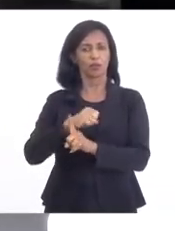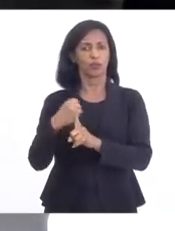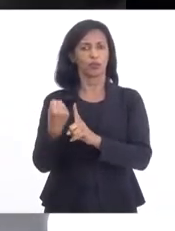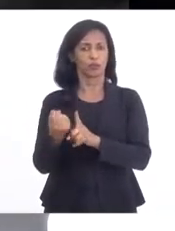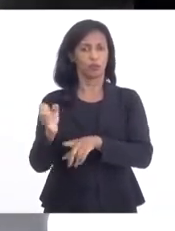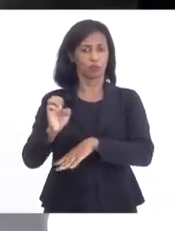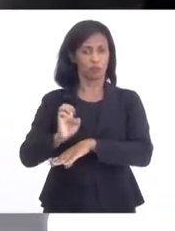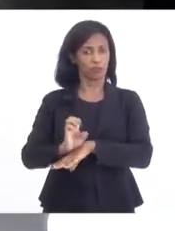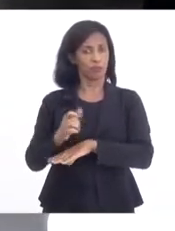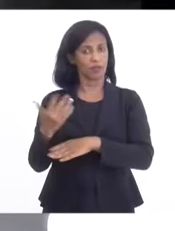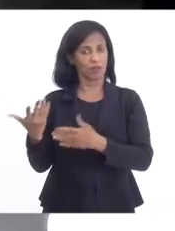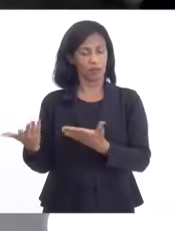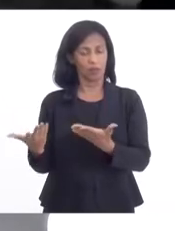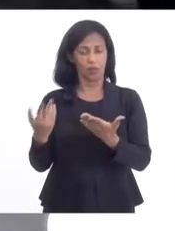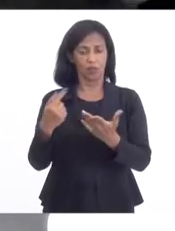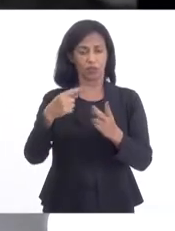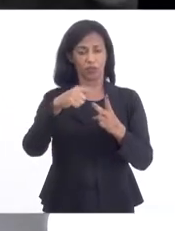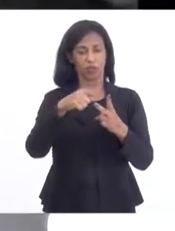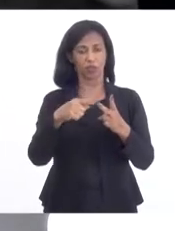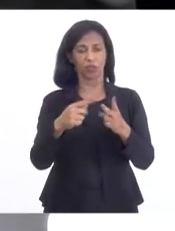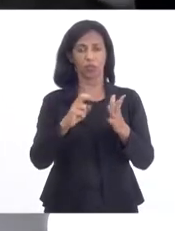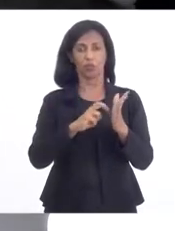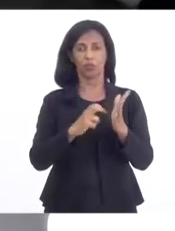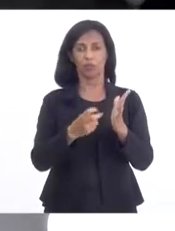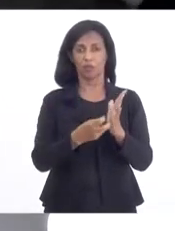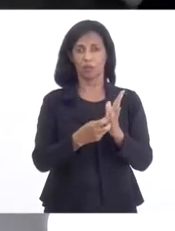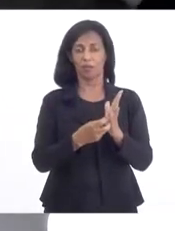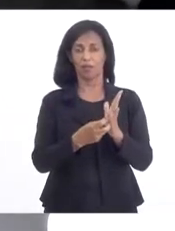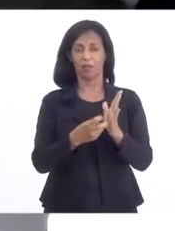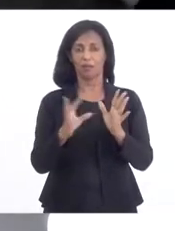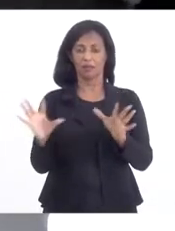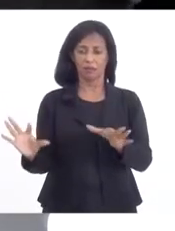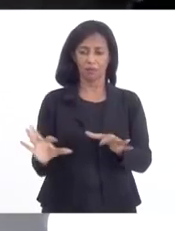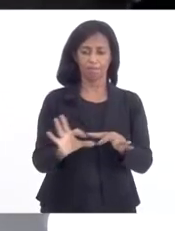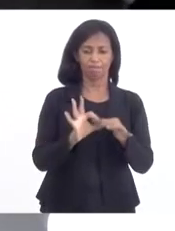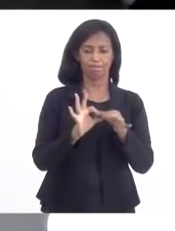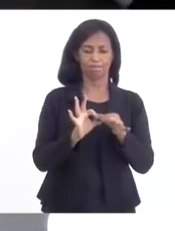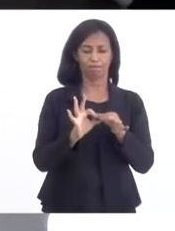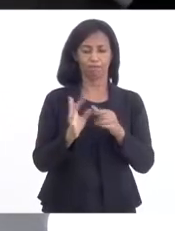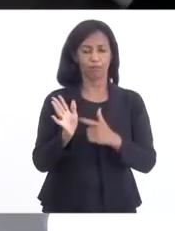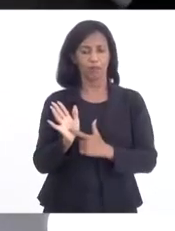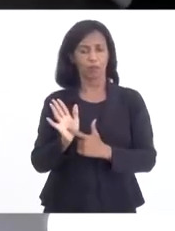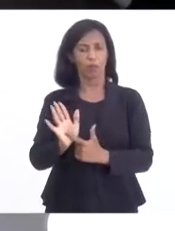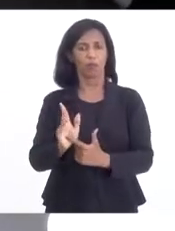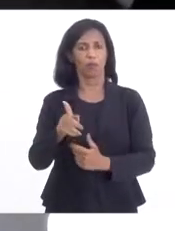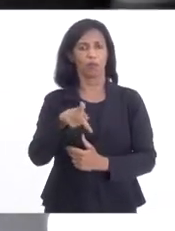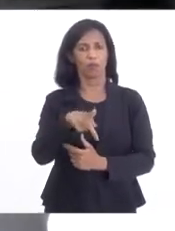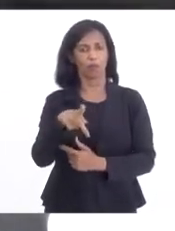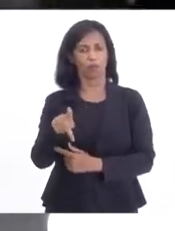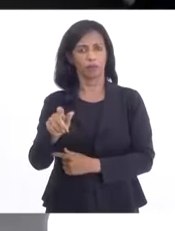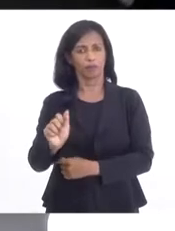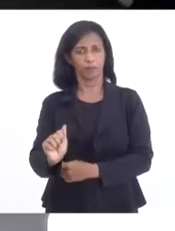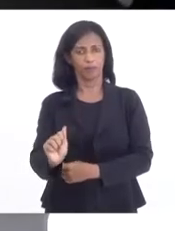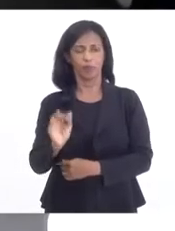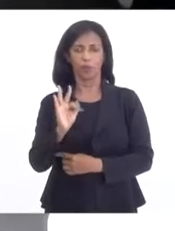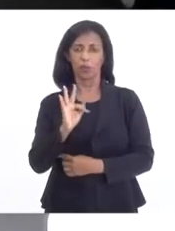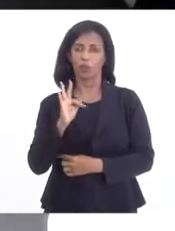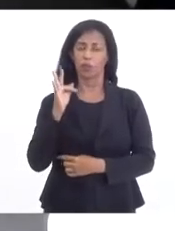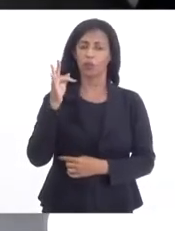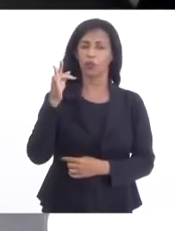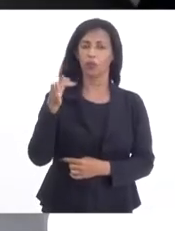Então, eu considero que essas duas emendas se complementam e apontam no PPA um